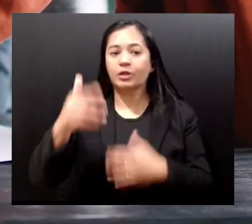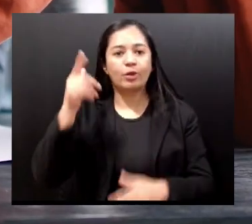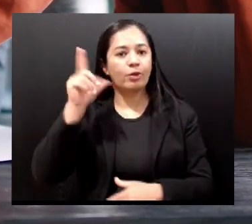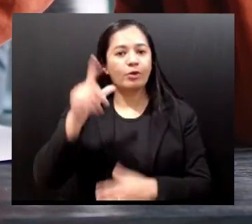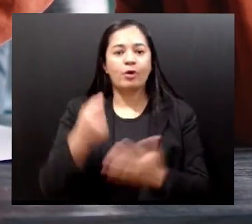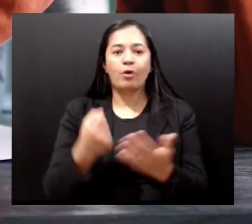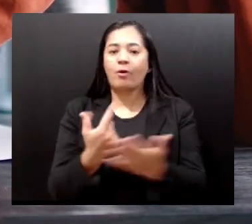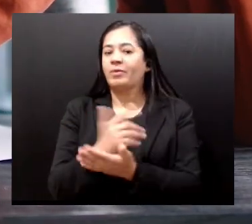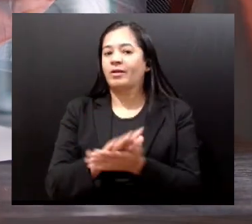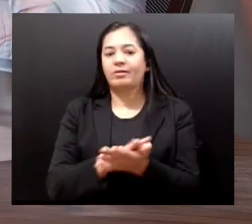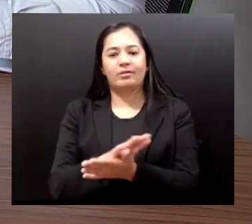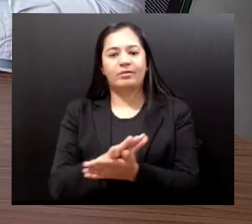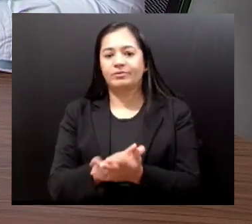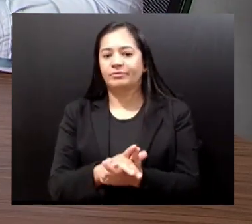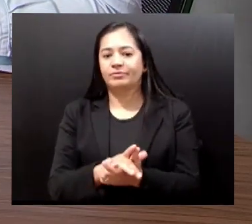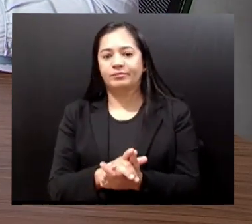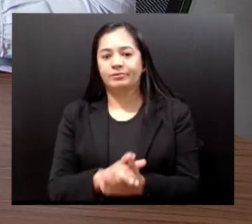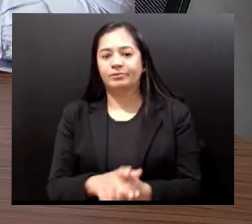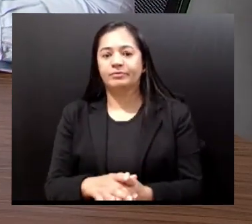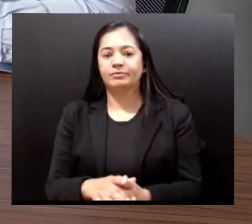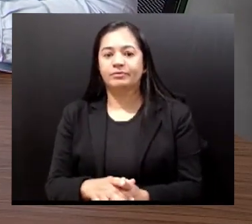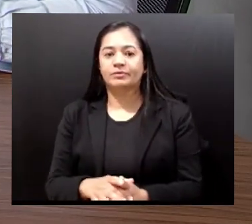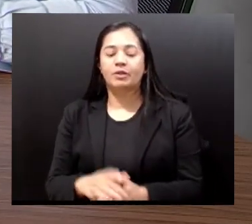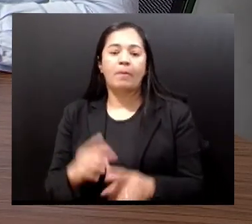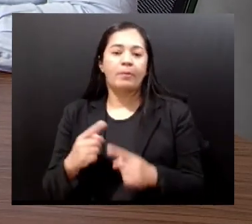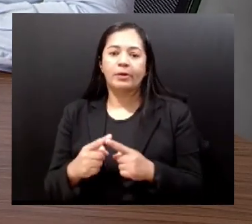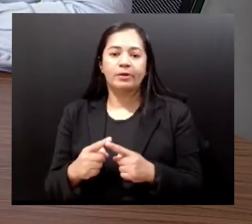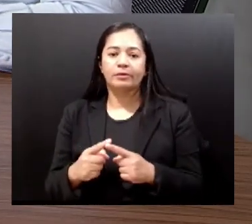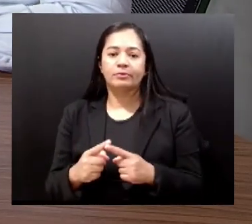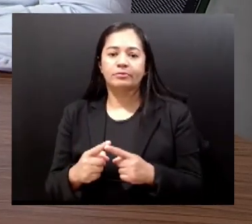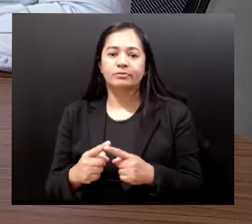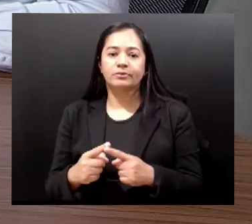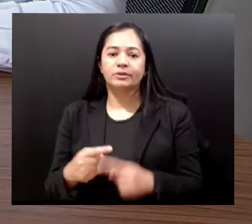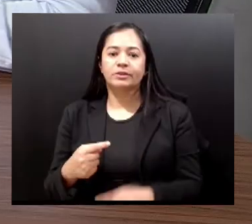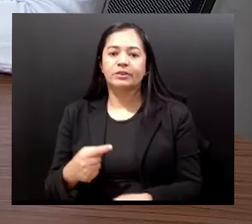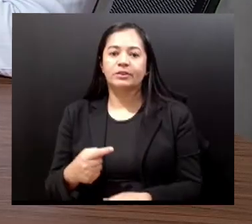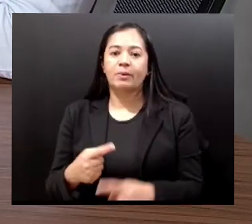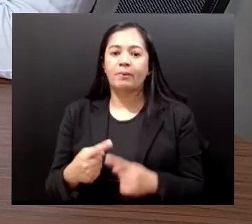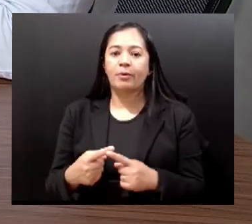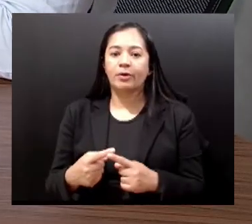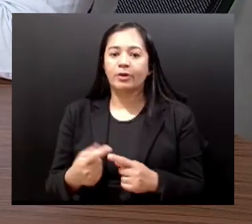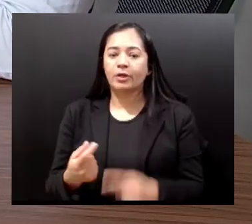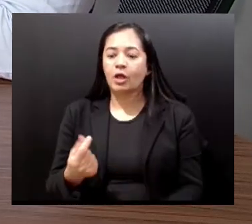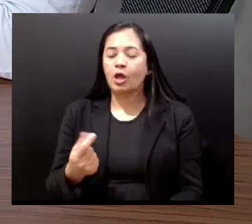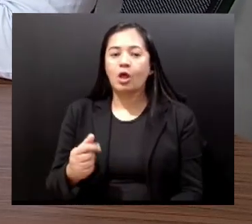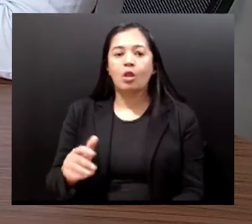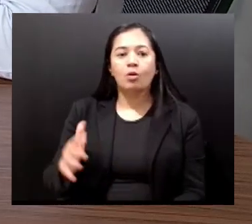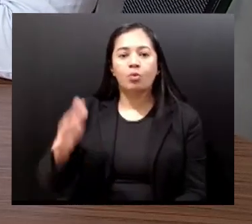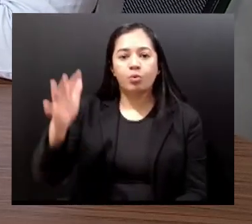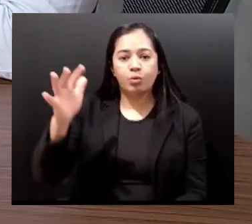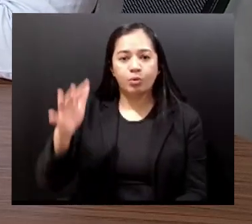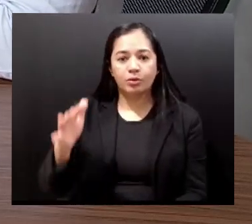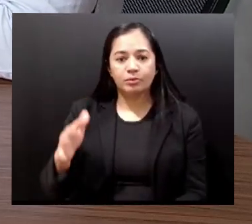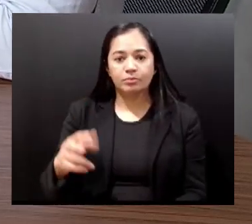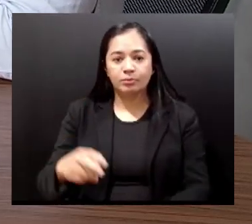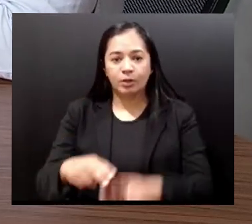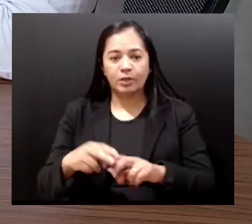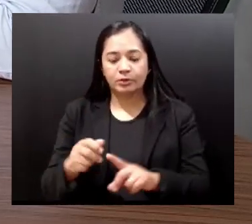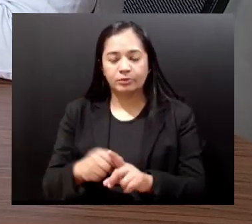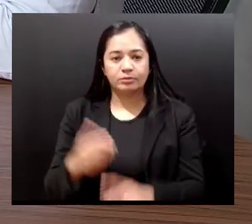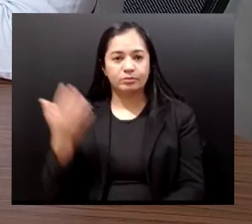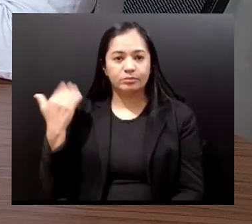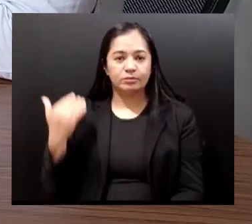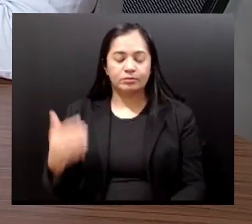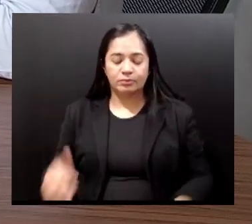desse mês, simplesmente porque não é que eu ganho menos, que os preços subiram em relação ao mês anterior. E o que faz o IPCA subir